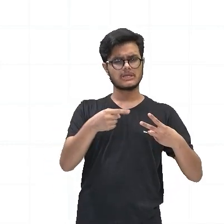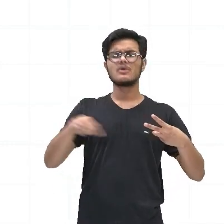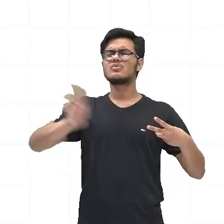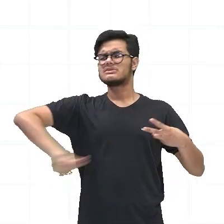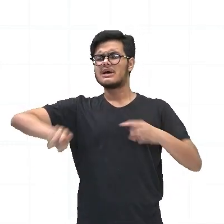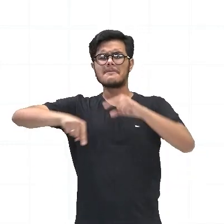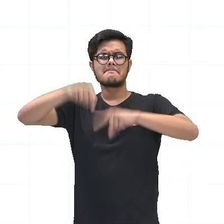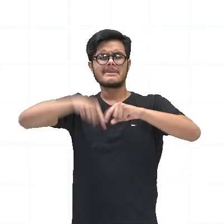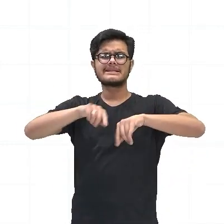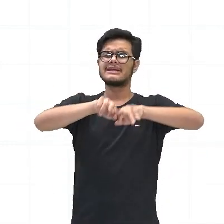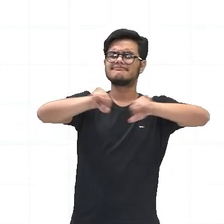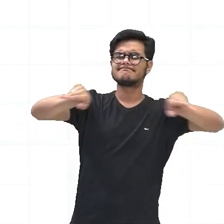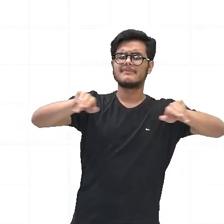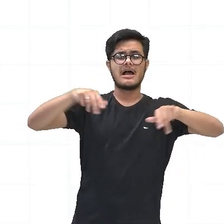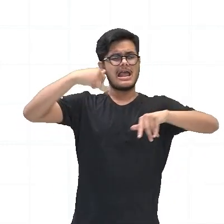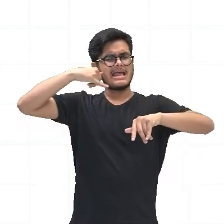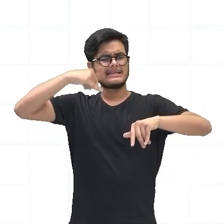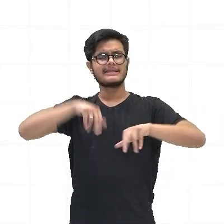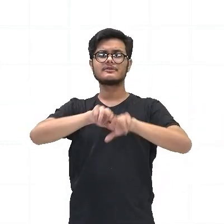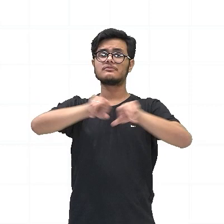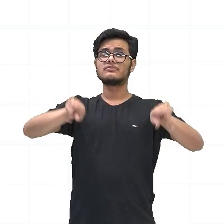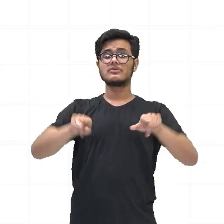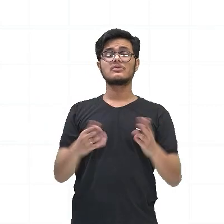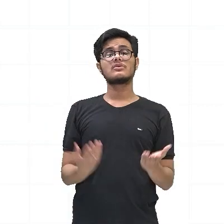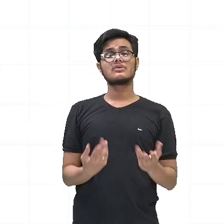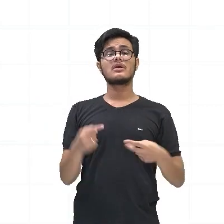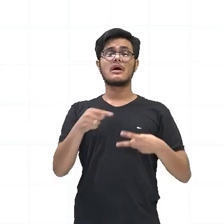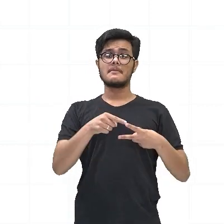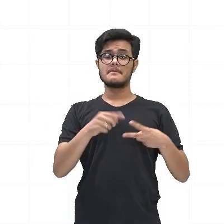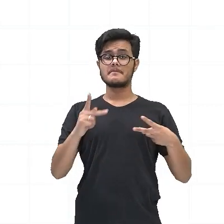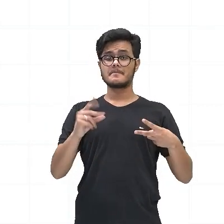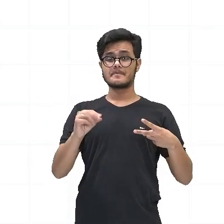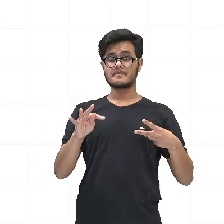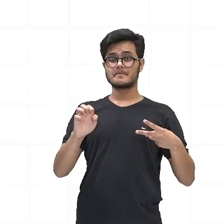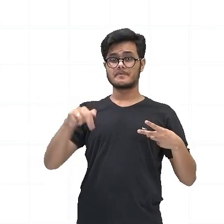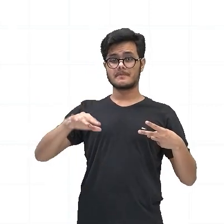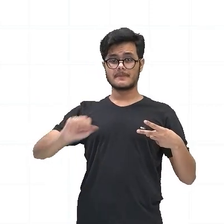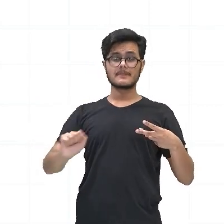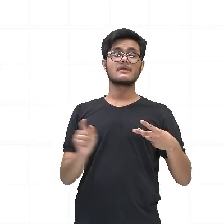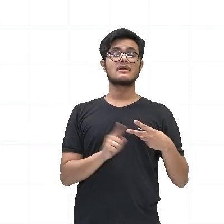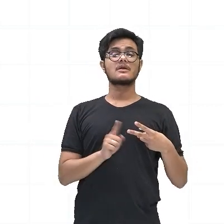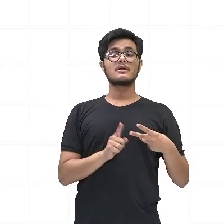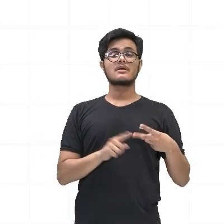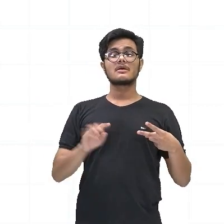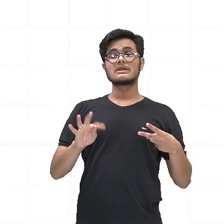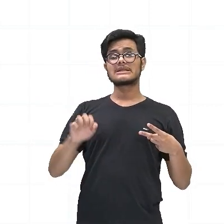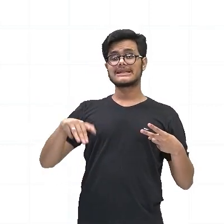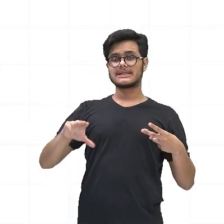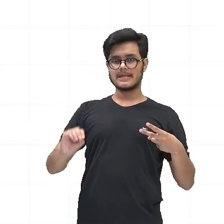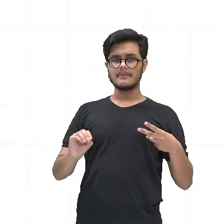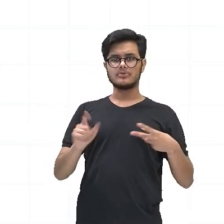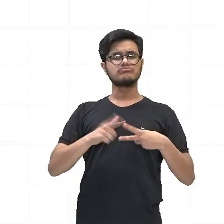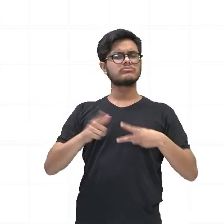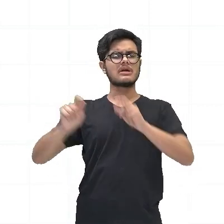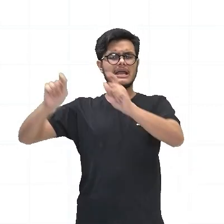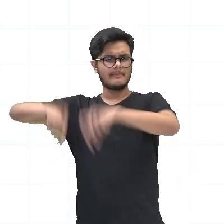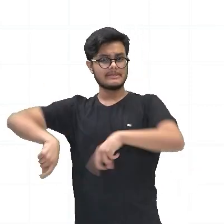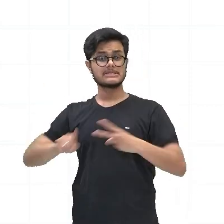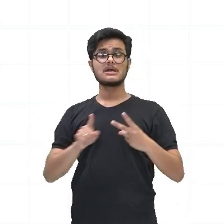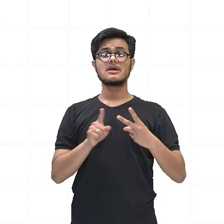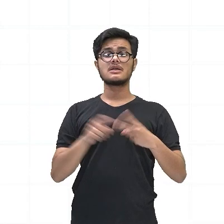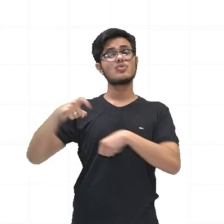pelos eletrodomésticos, ele pode ser feito com base na potência e no tempo em que cada um desses aparelhos